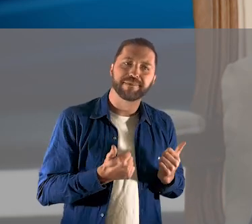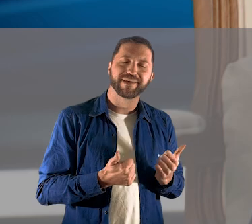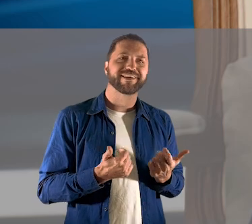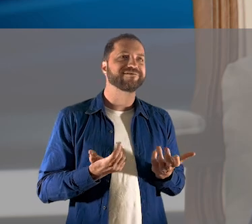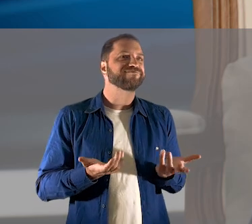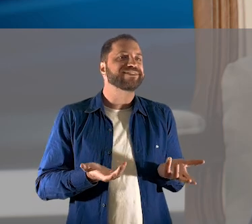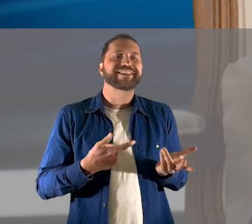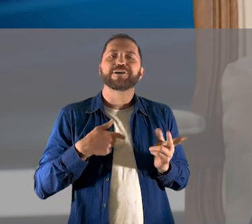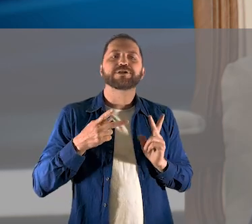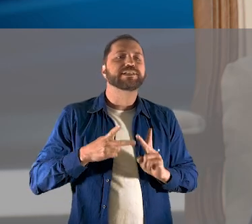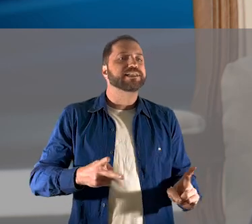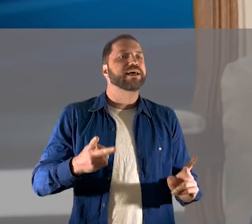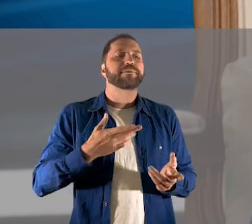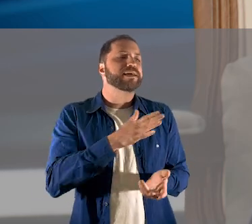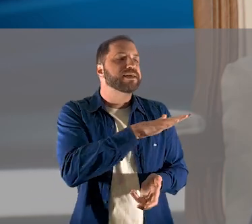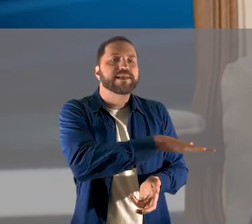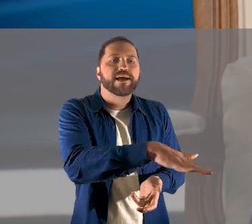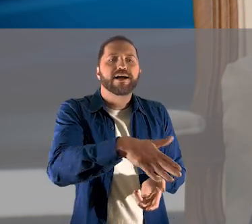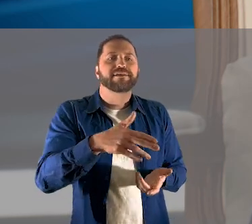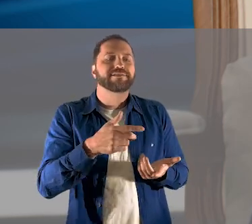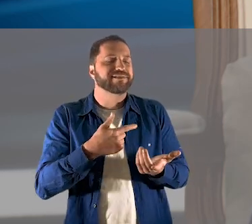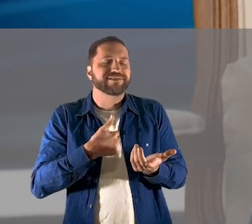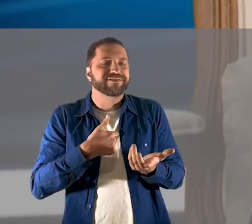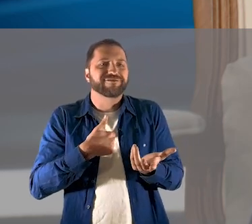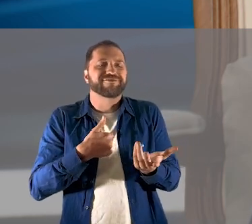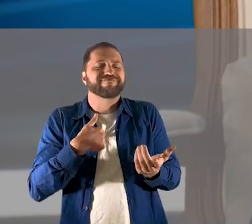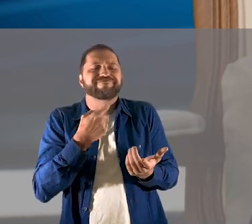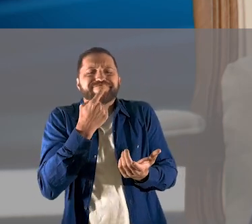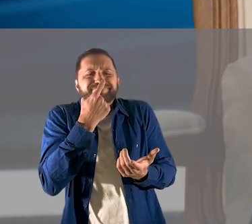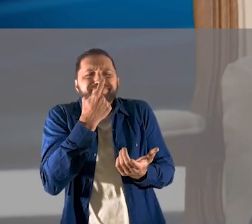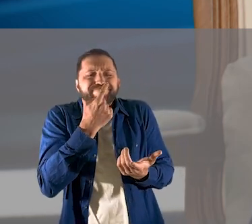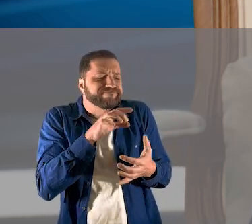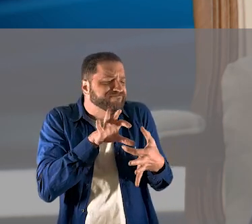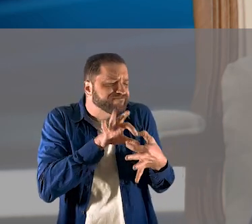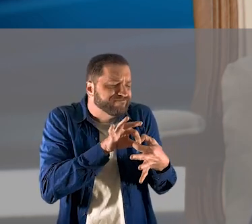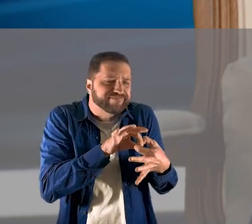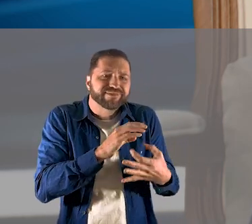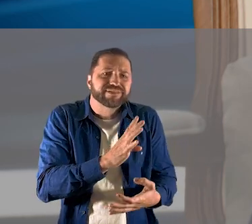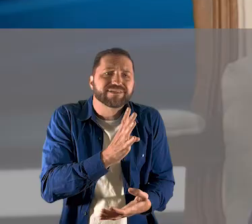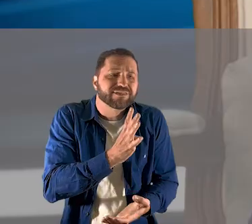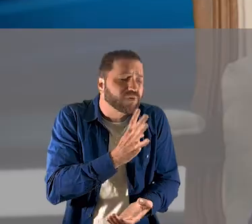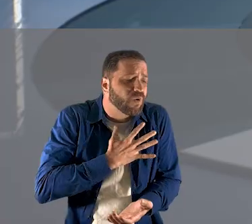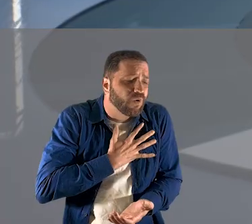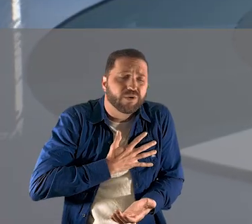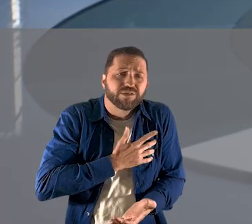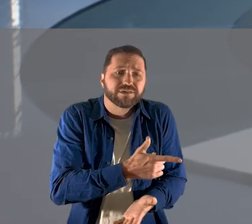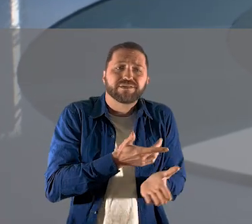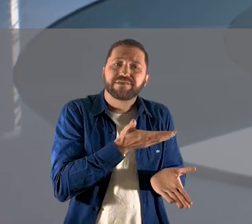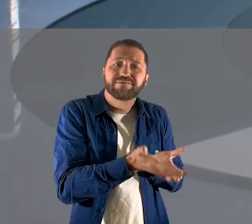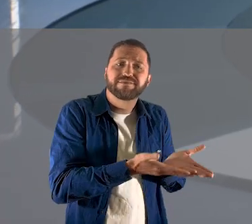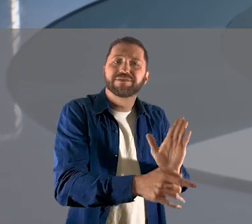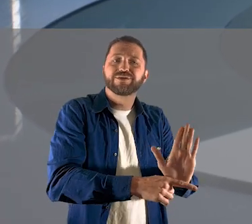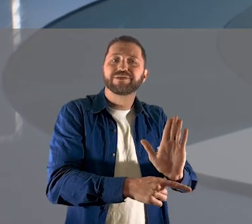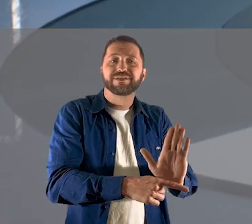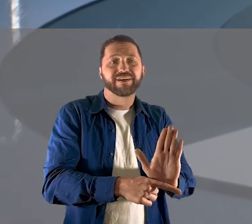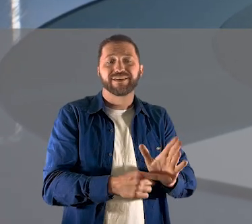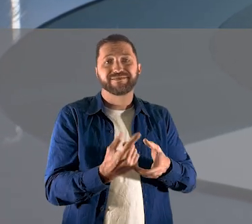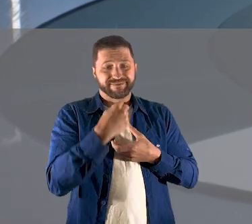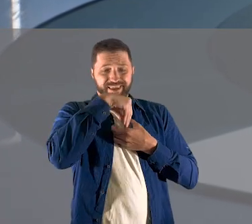eu sempre tratei muito bem todo mundo e eu sempre tive essa conexão com crianças não foi algo que